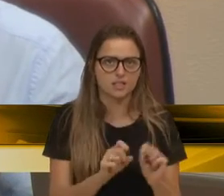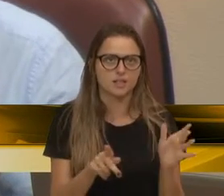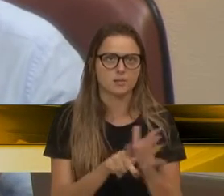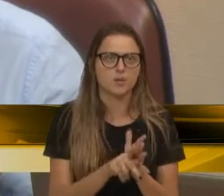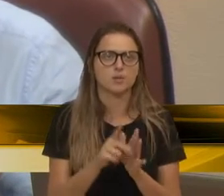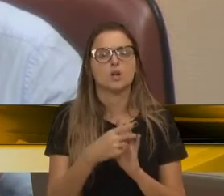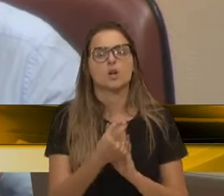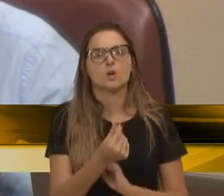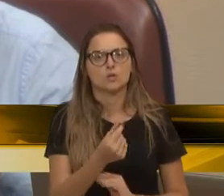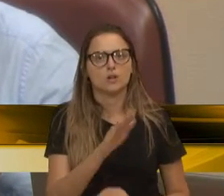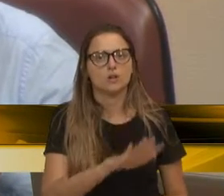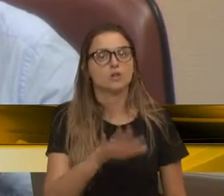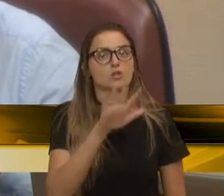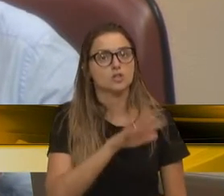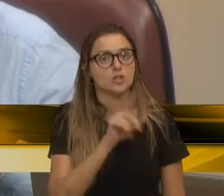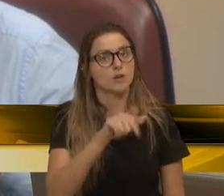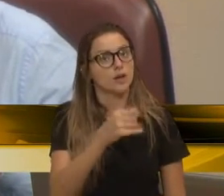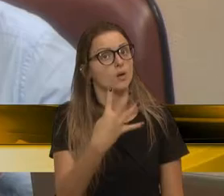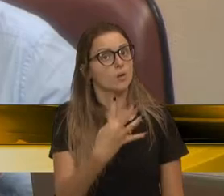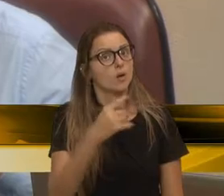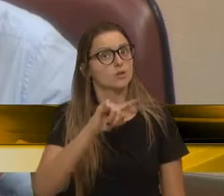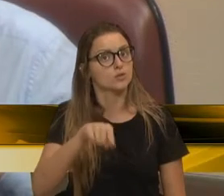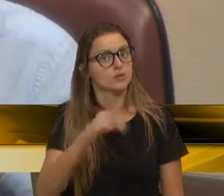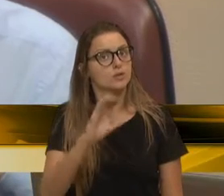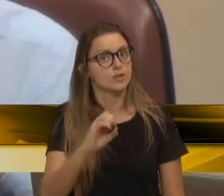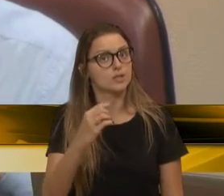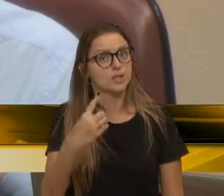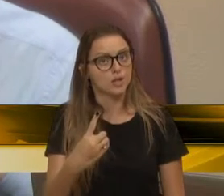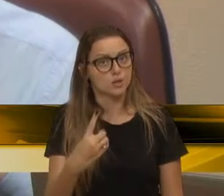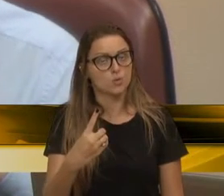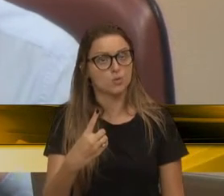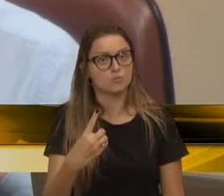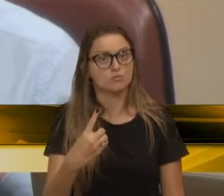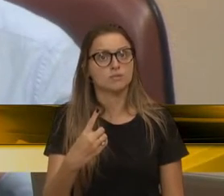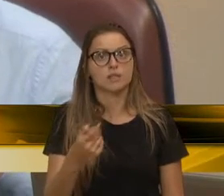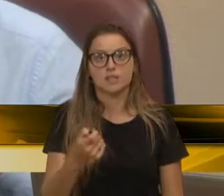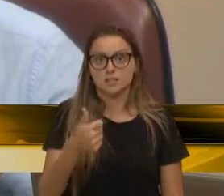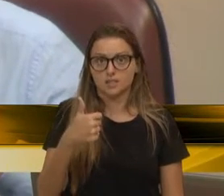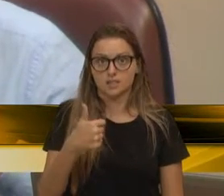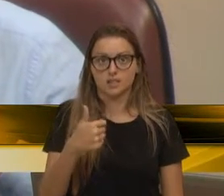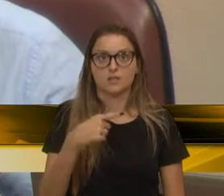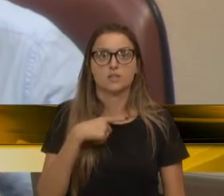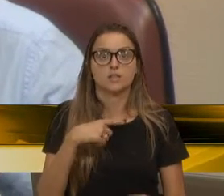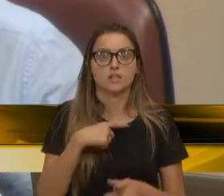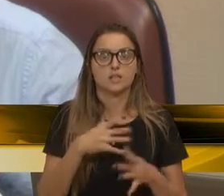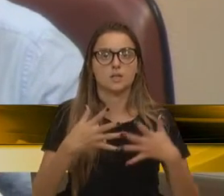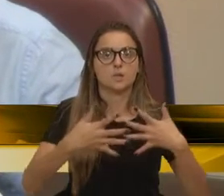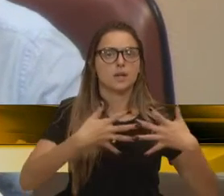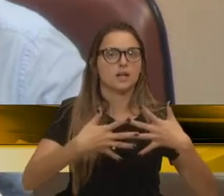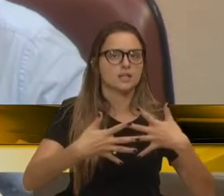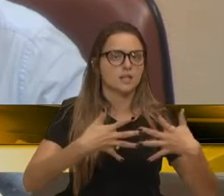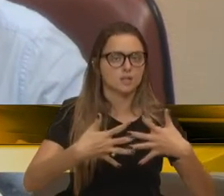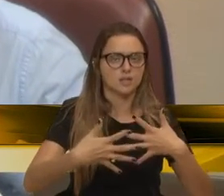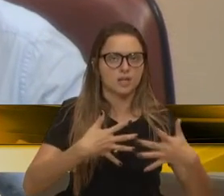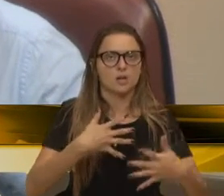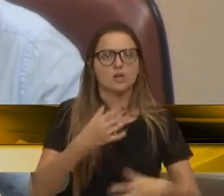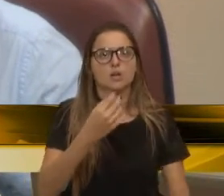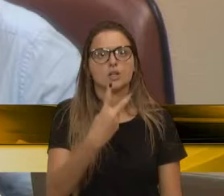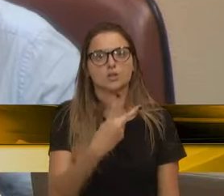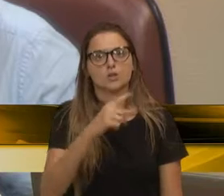geral é de r$4 0 1 75 centavos e para a linha inter terminais é de